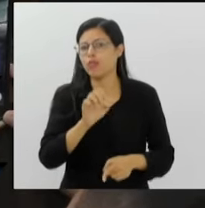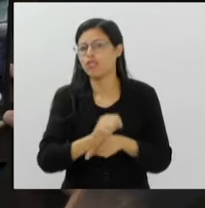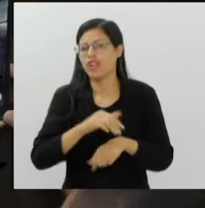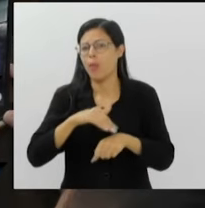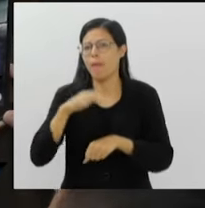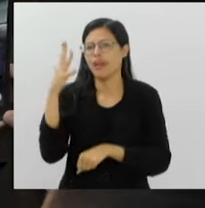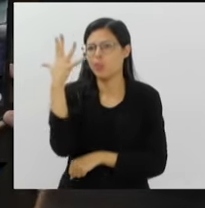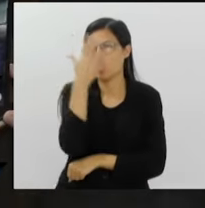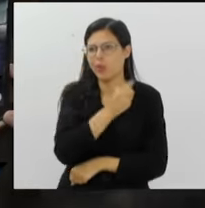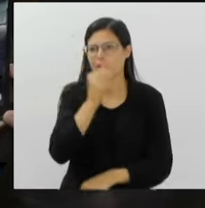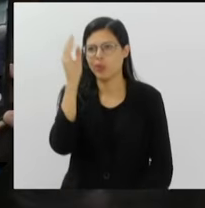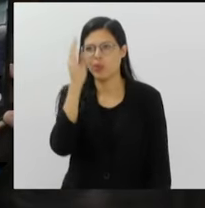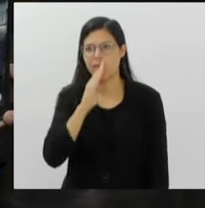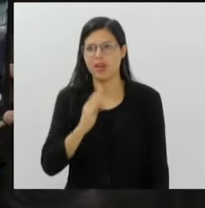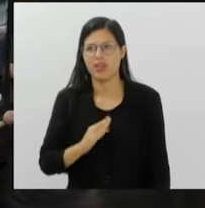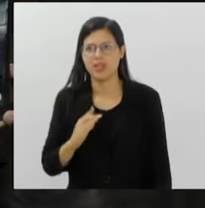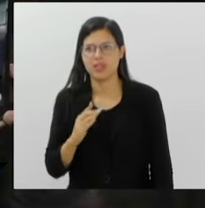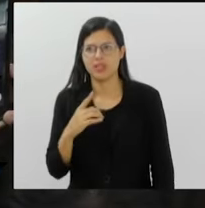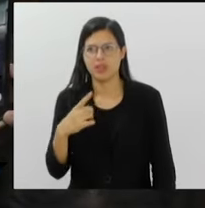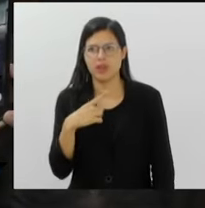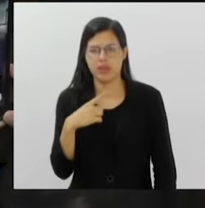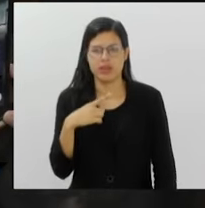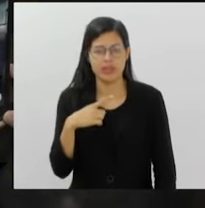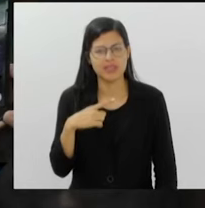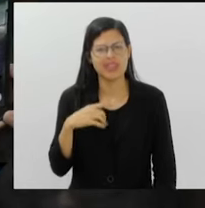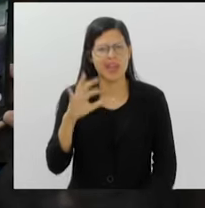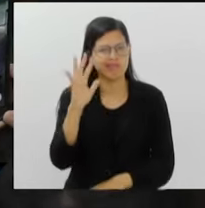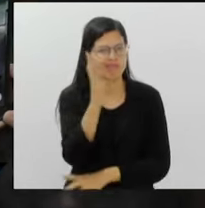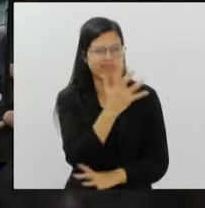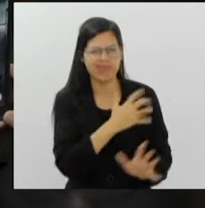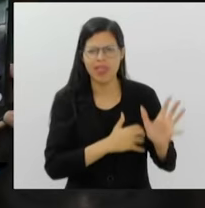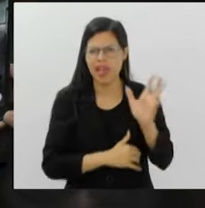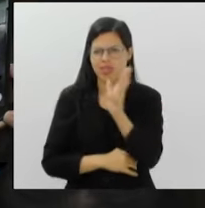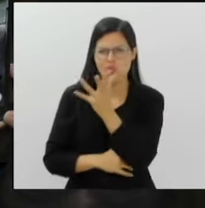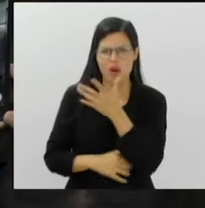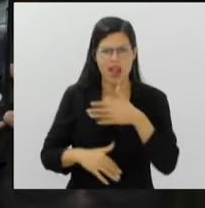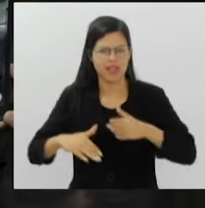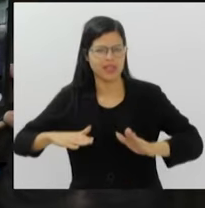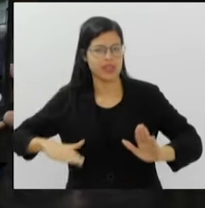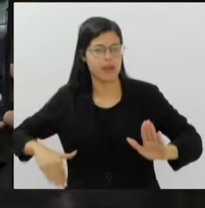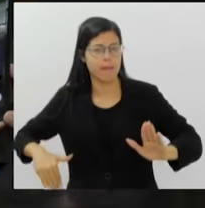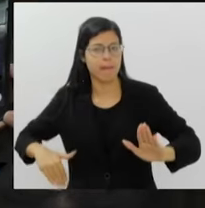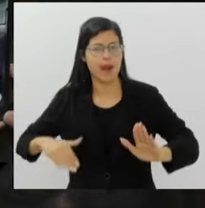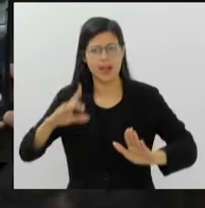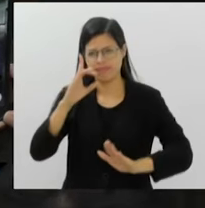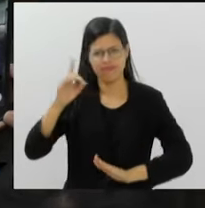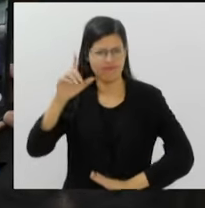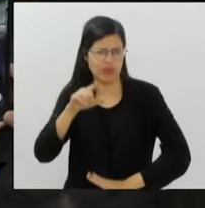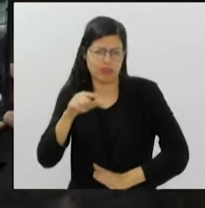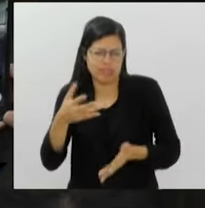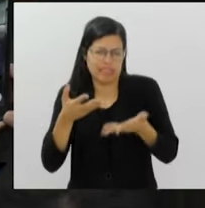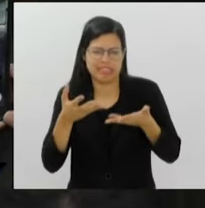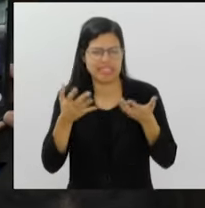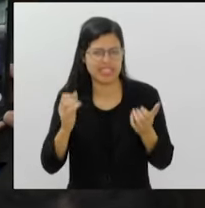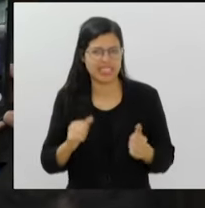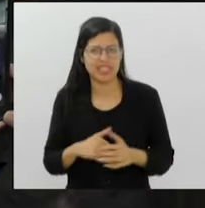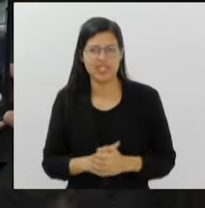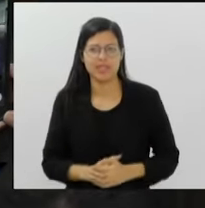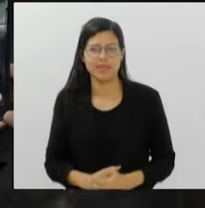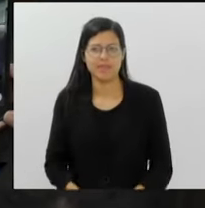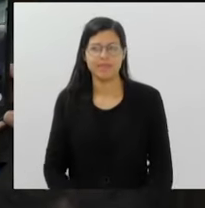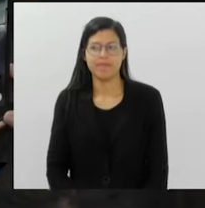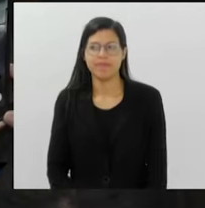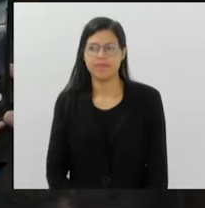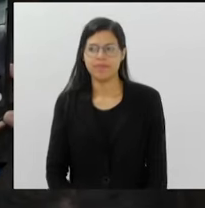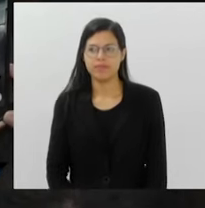Brasil, o estado que tem as riquezas naturais, porque Deus escolheu de reunir num lugar só isso tudo, de ter sido